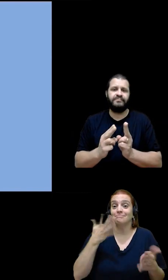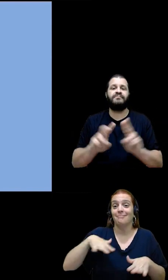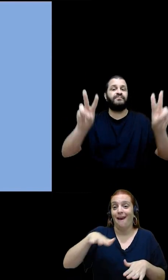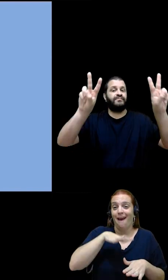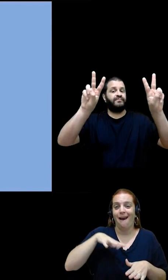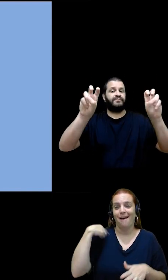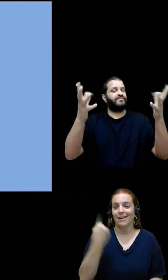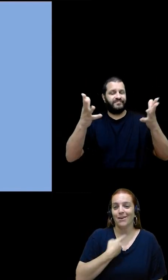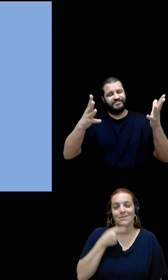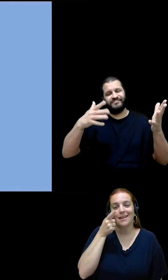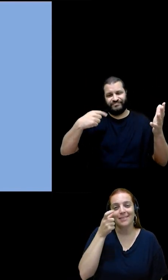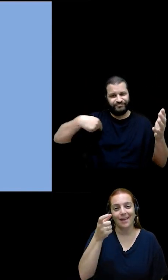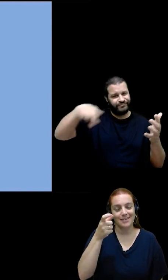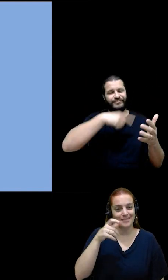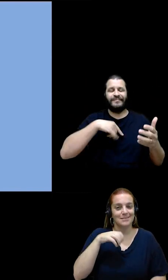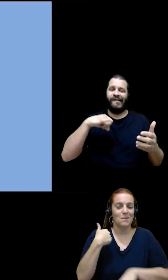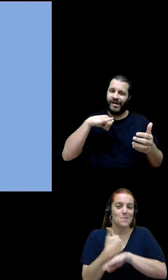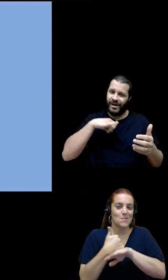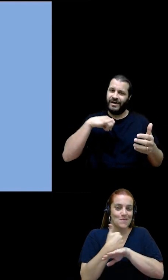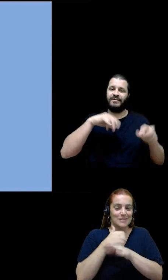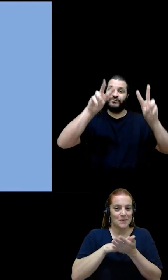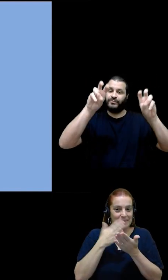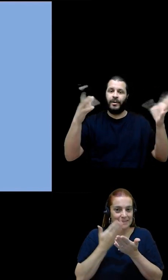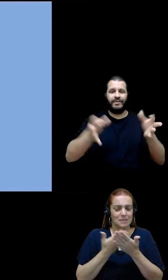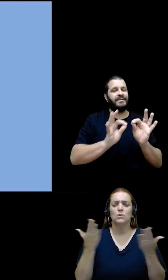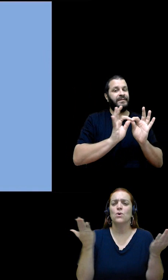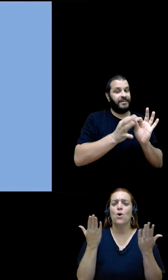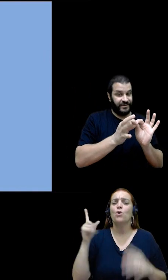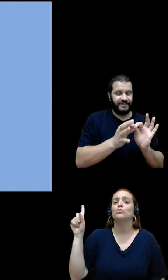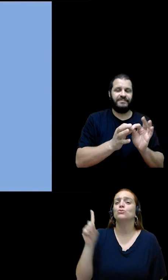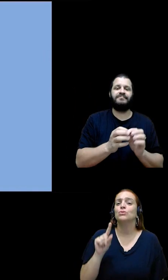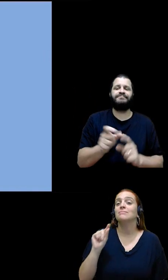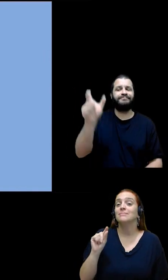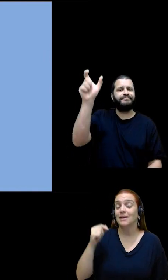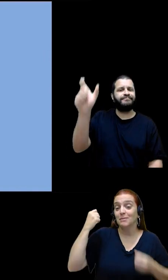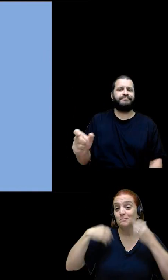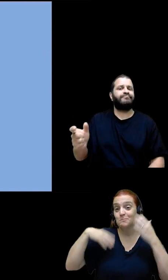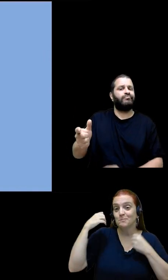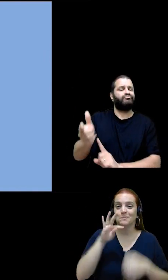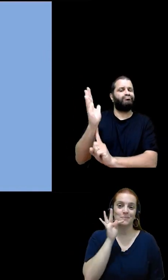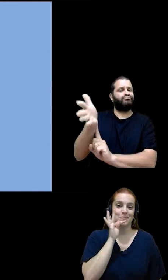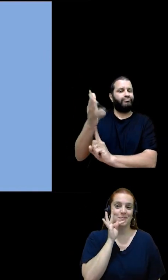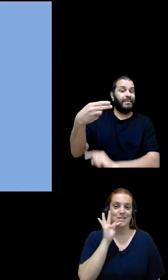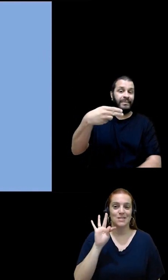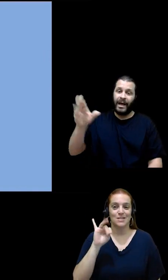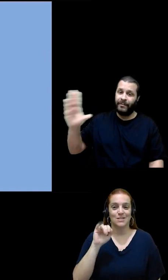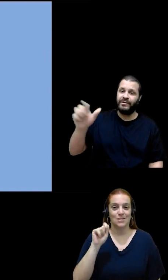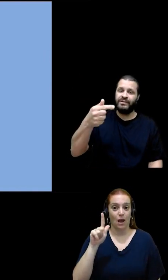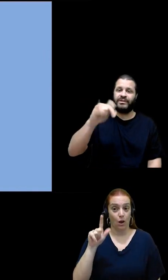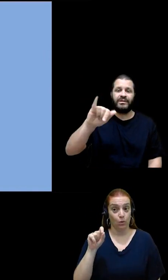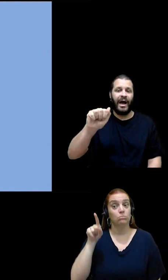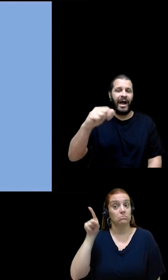interesse aqui para a nossa profissão. Hoje a gente vai receber o Tiago Coimbra Nogueira, ele